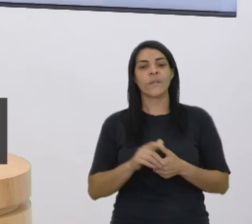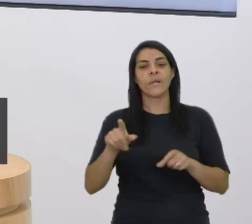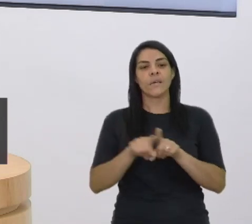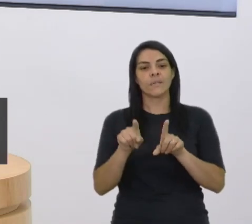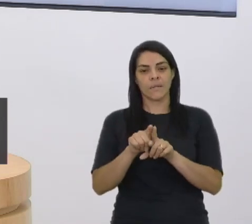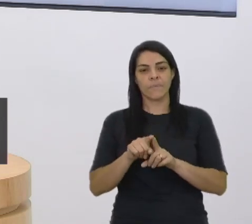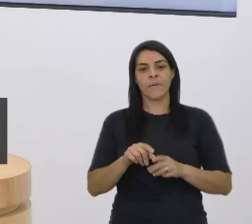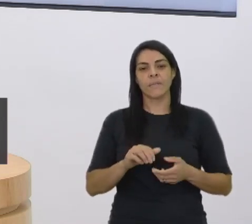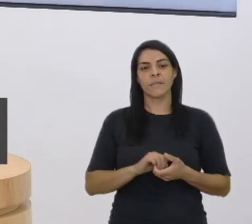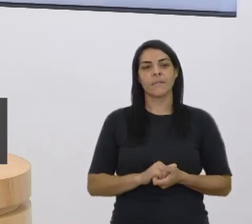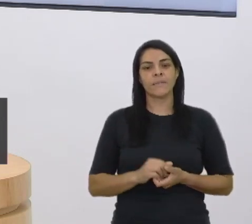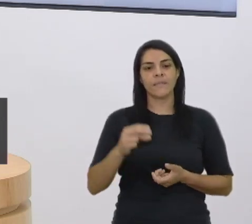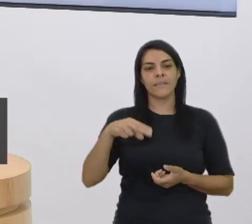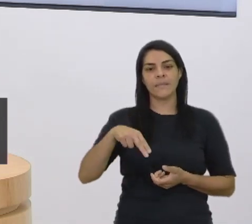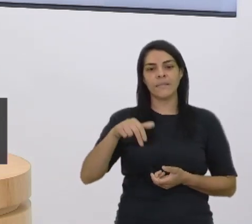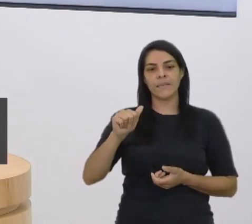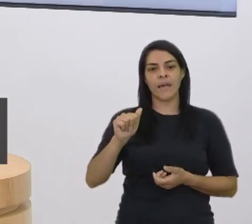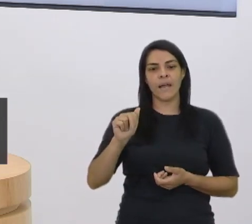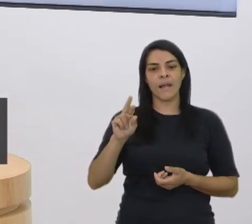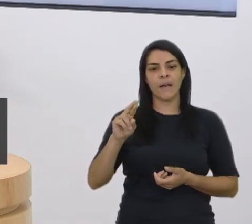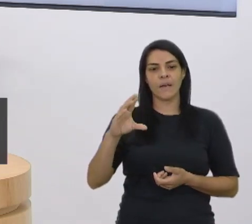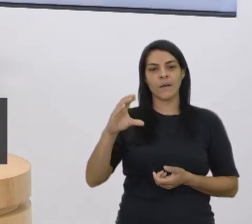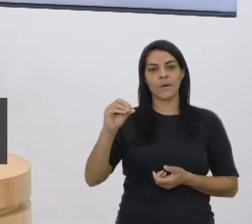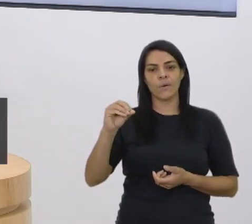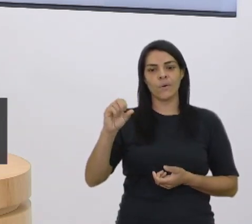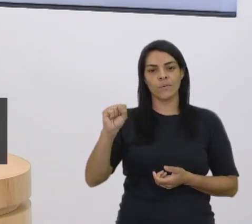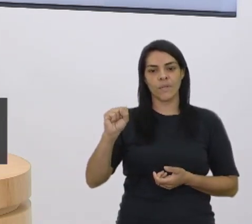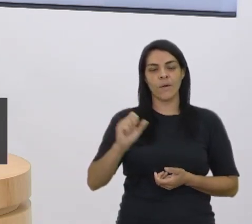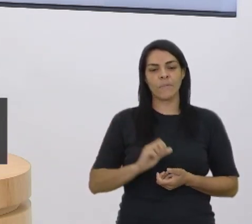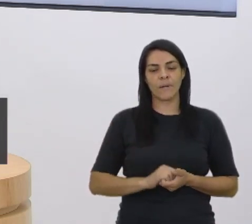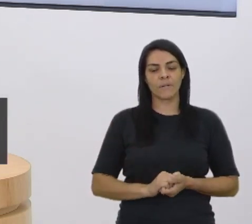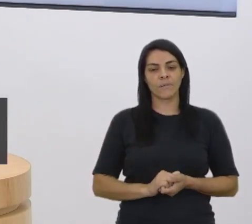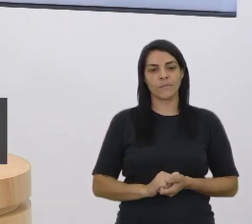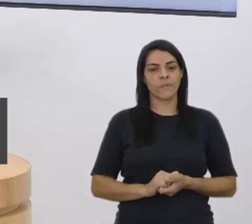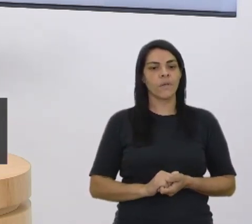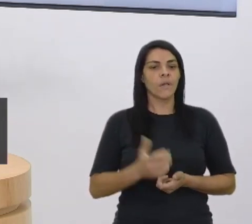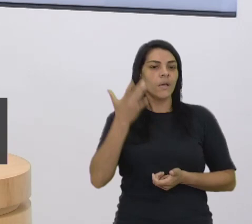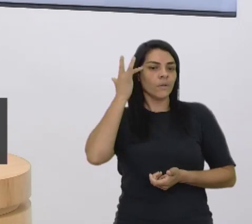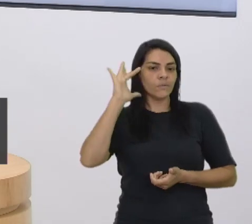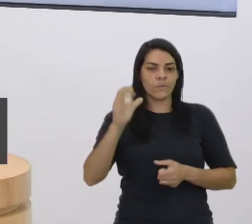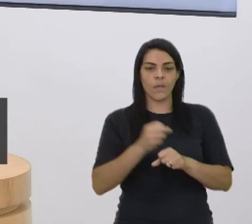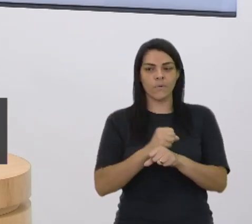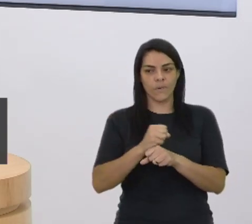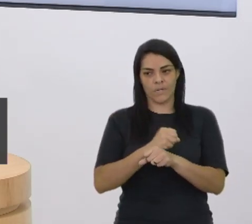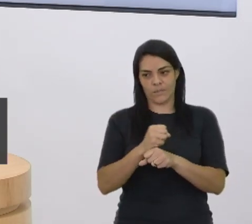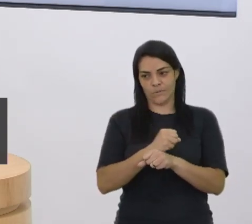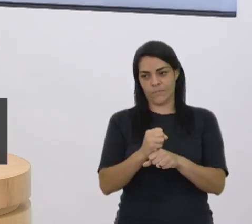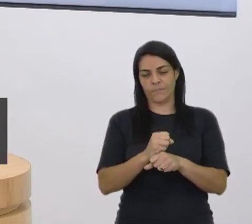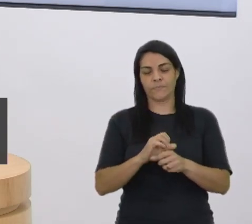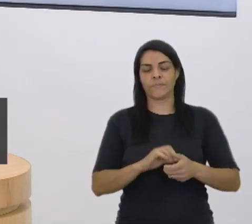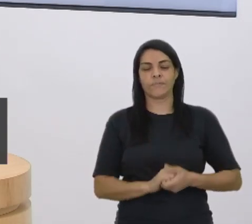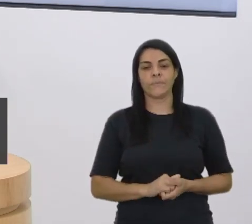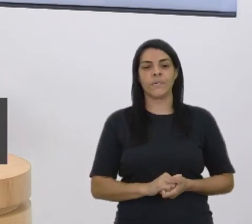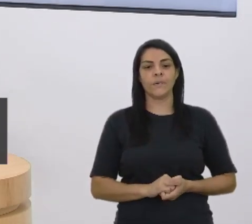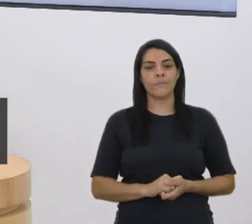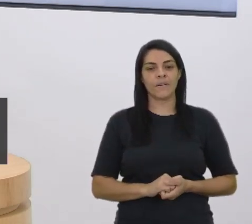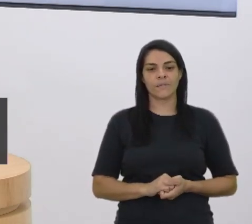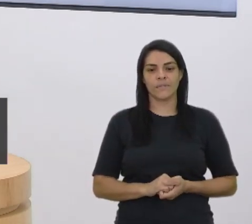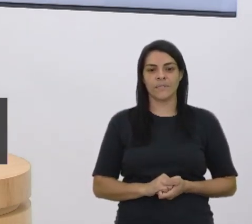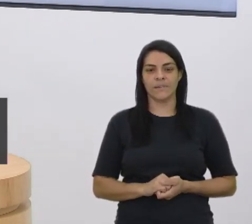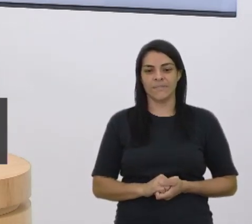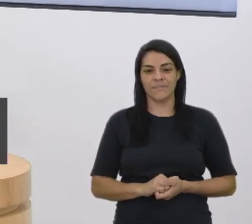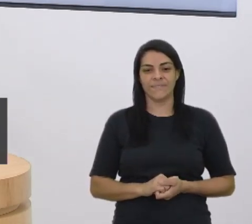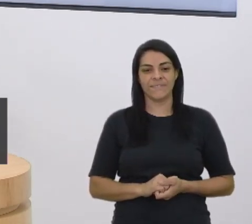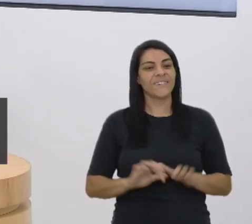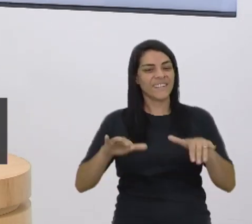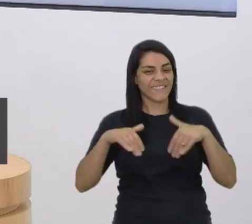série Narcos, não sei a idade, se for para maiores de 18, não estou indicando. Na série Narcos, ele narra, obviamente, a história